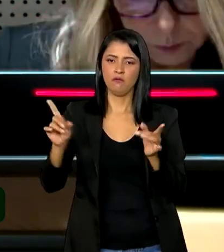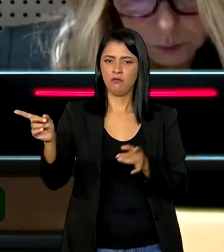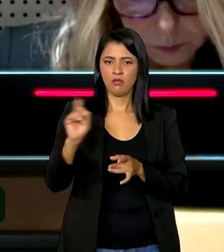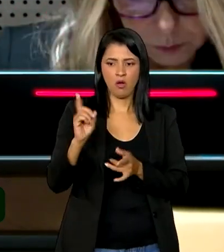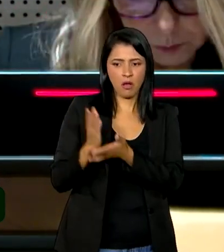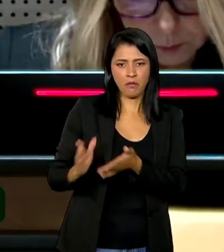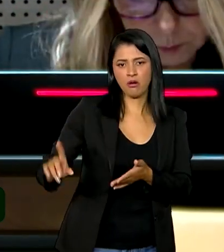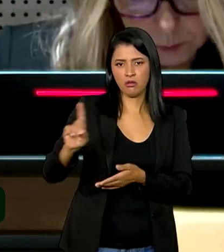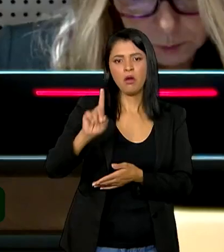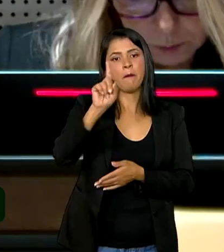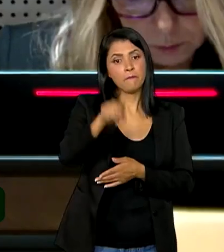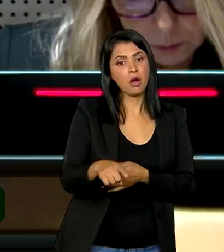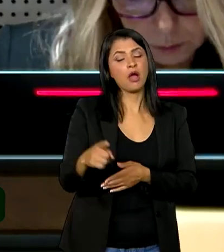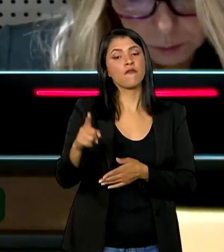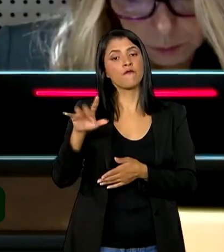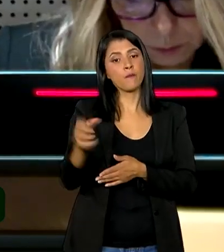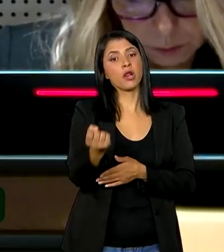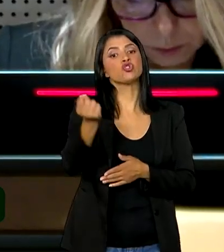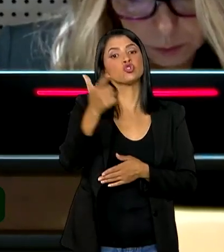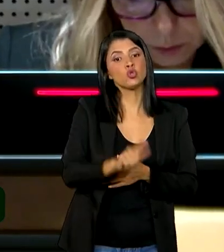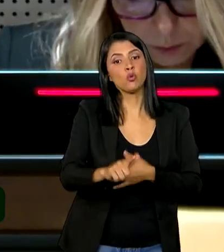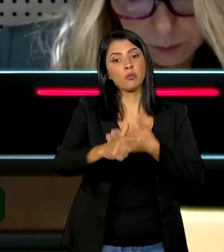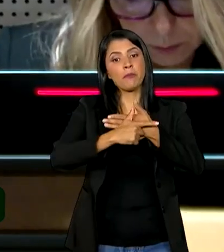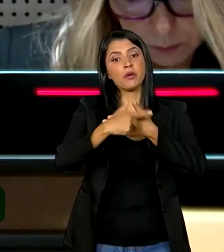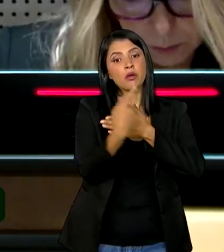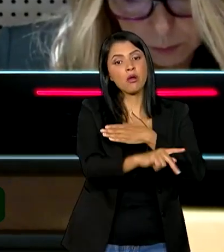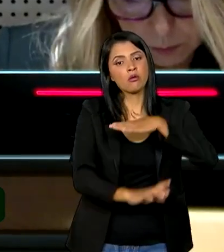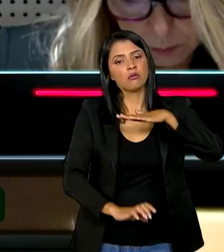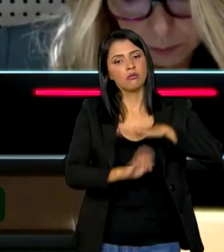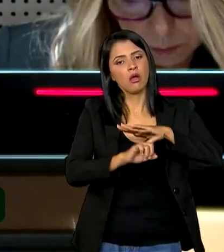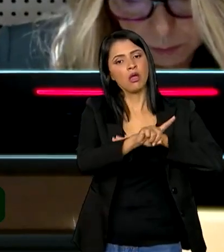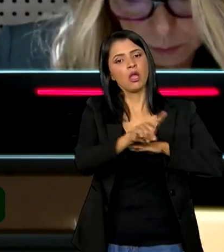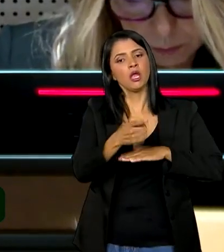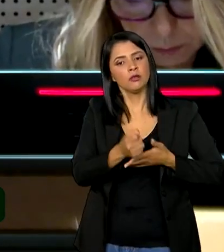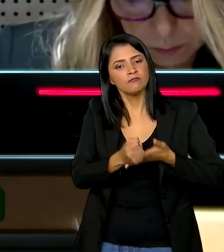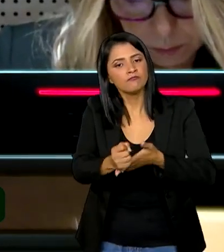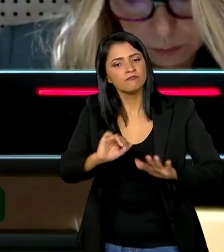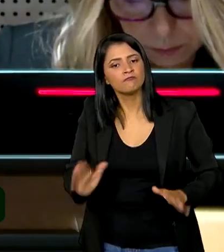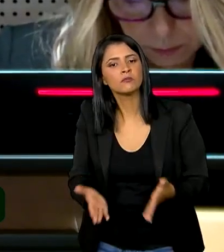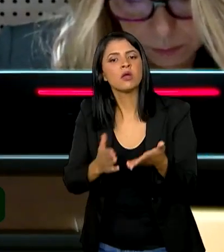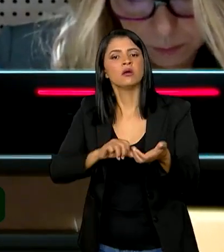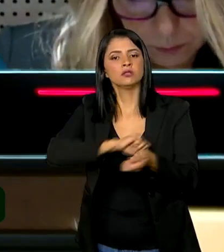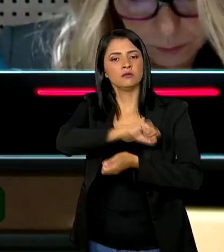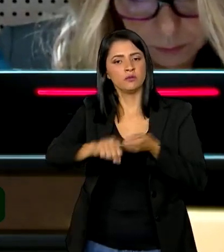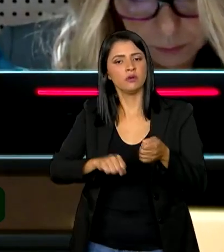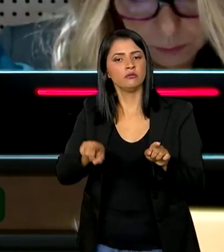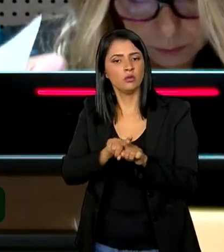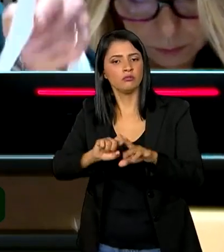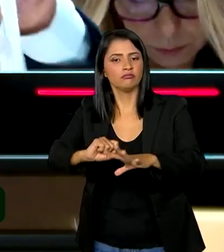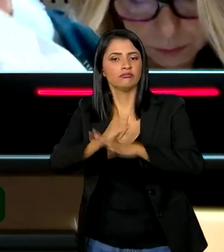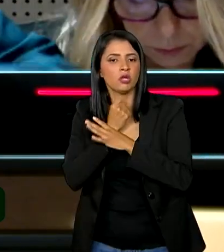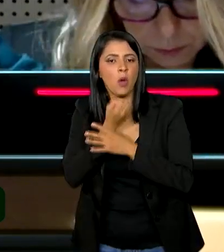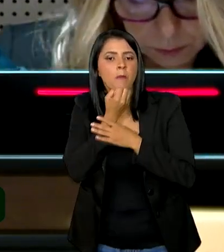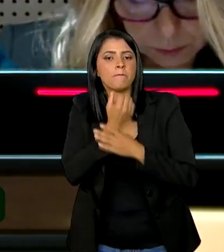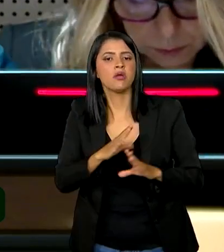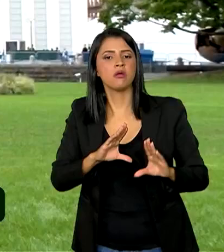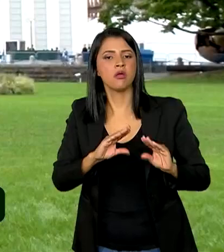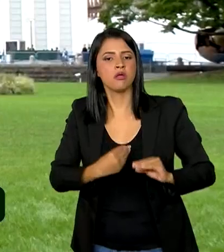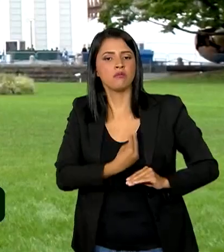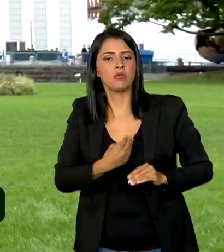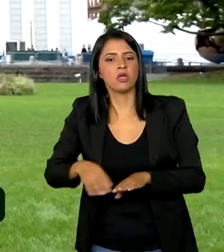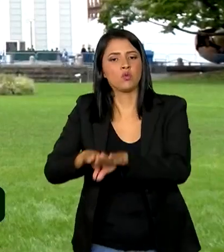homens brancos e falha com as mulheres negras é imoral. Fartura para poucos e